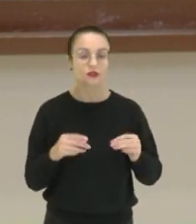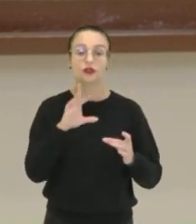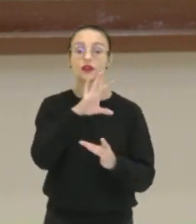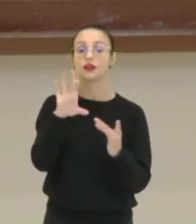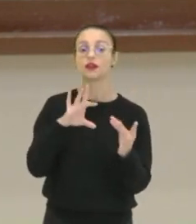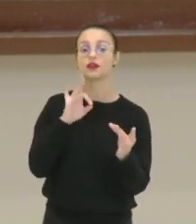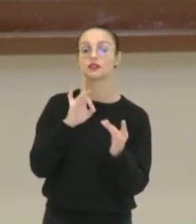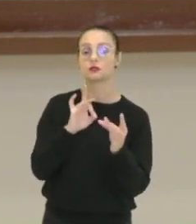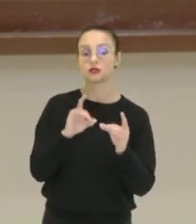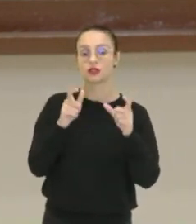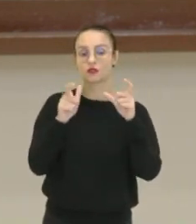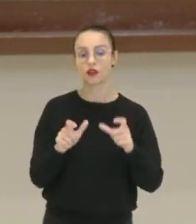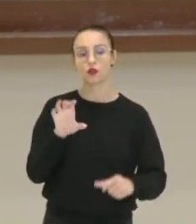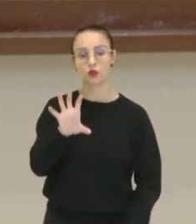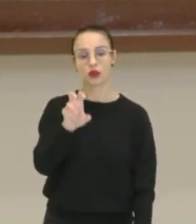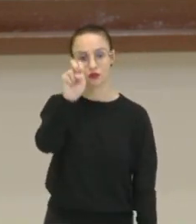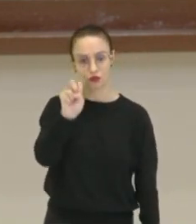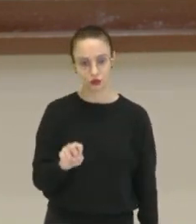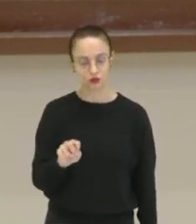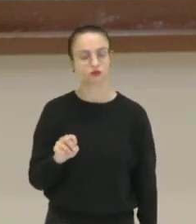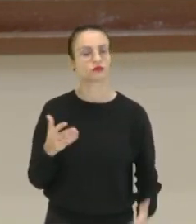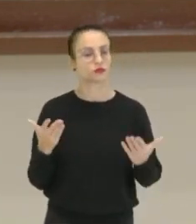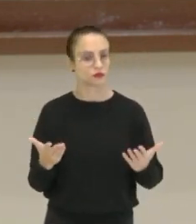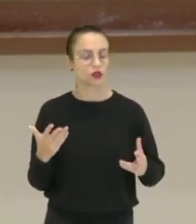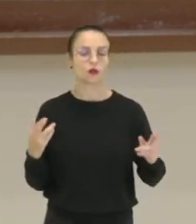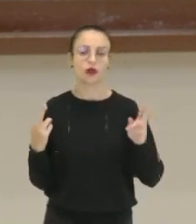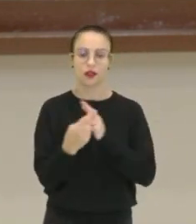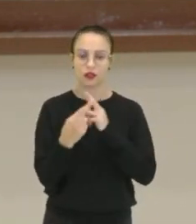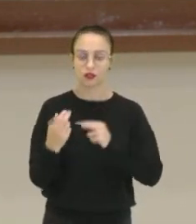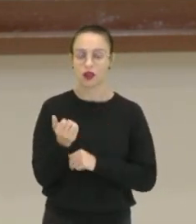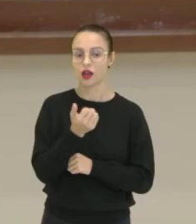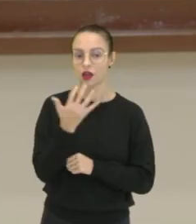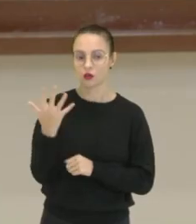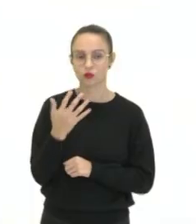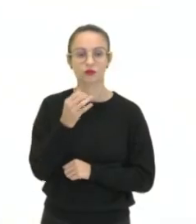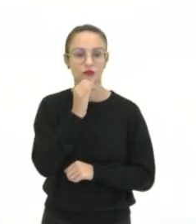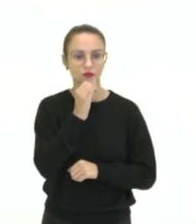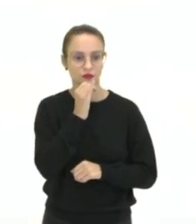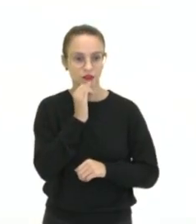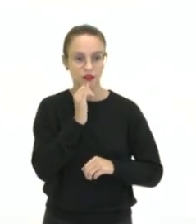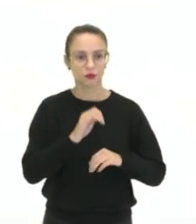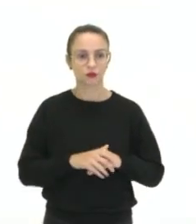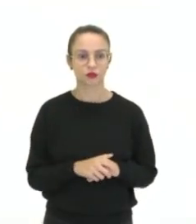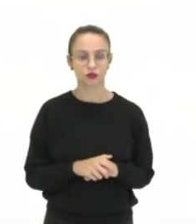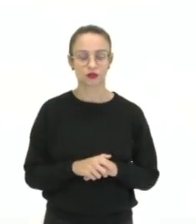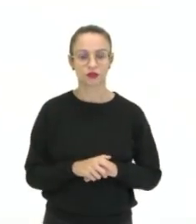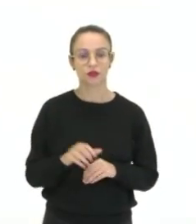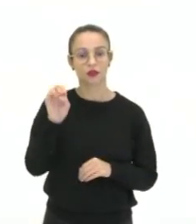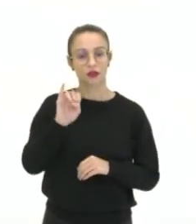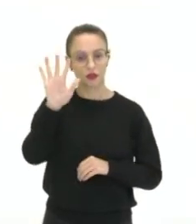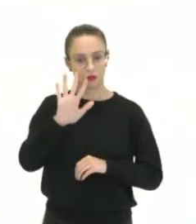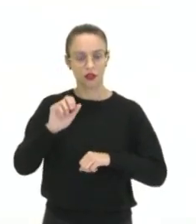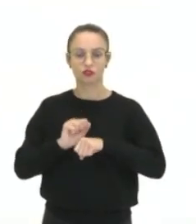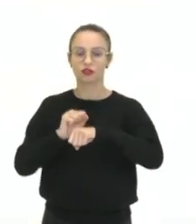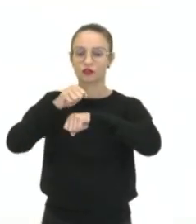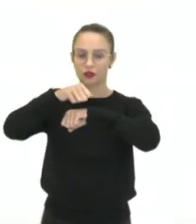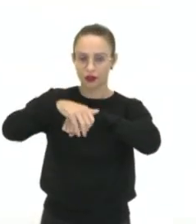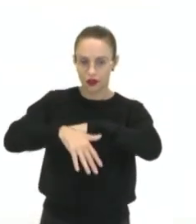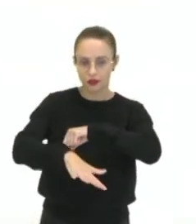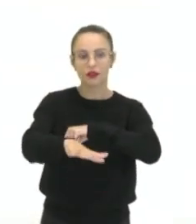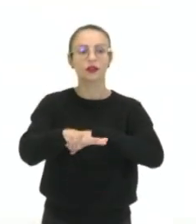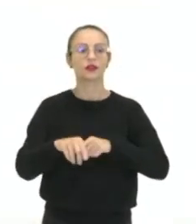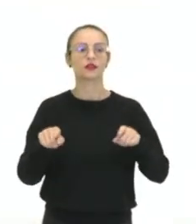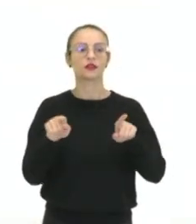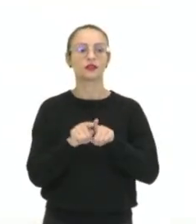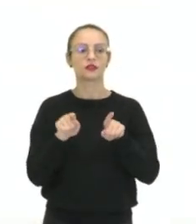específicas da região sul? Eu relacionei ali alguns para a gente ter como exemplo, né? imagens ali das Cataratas do Iguaçu,